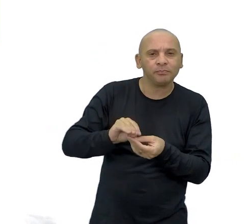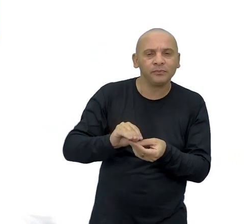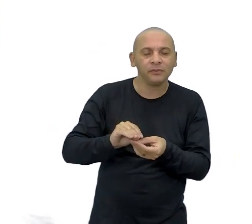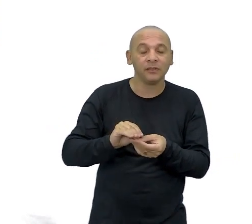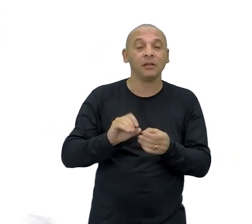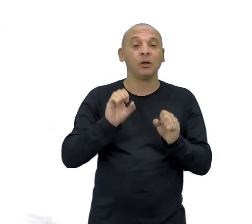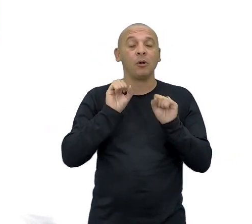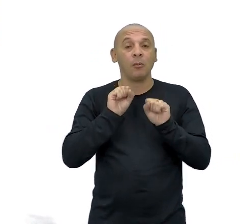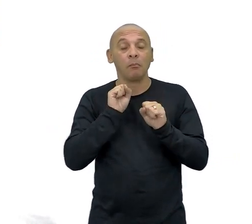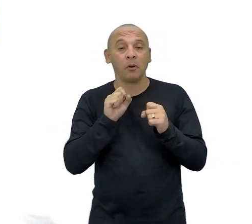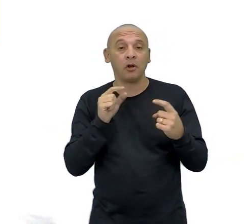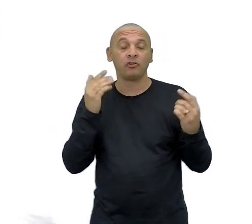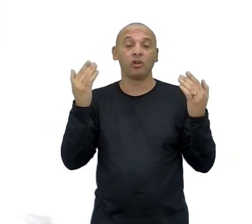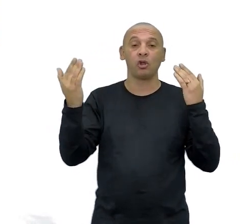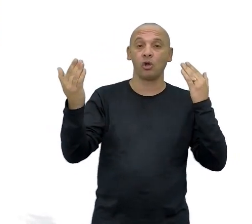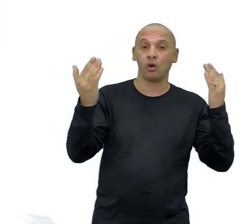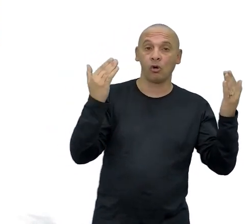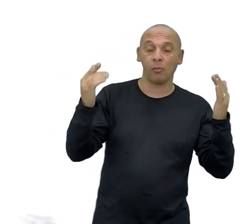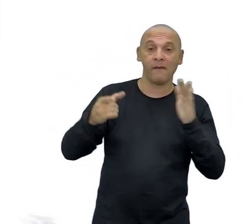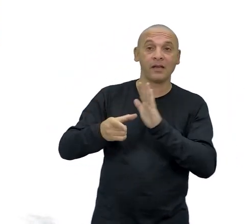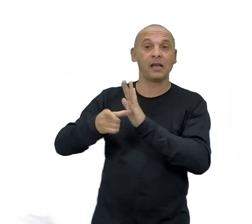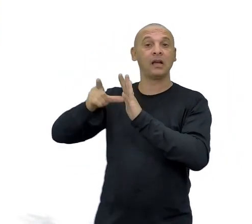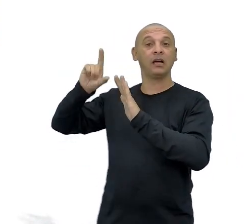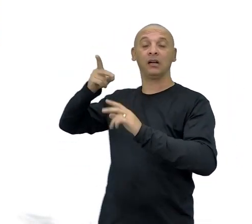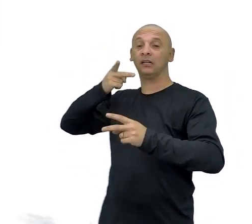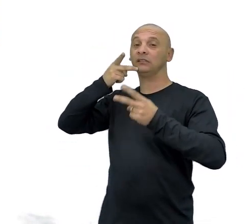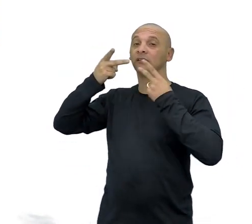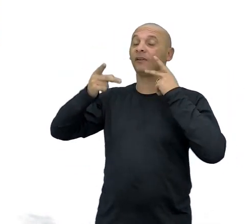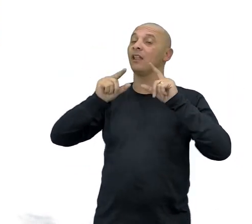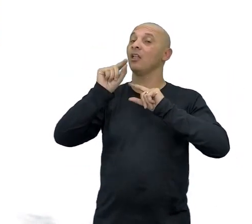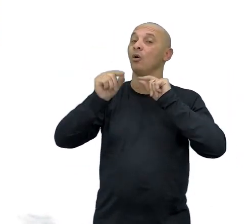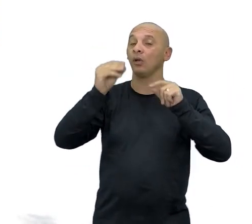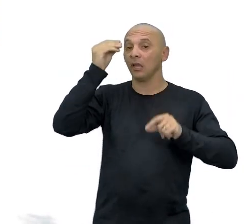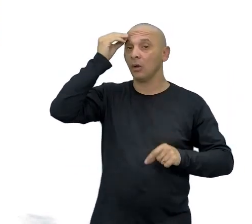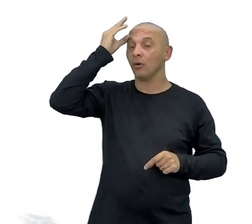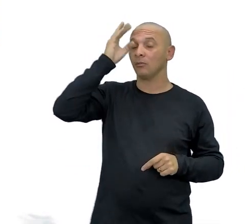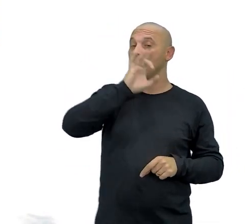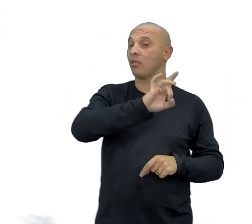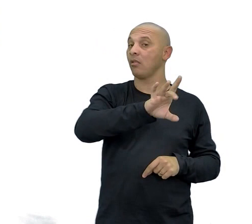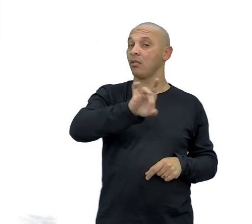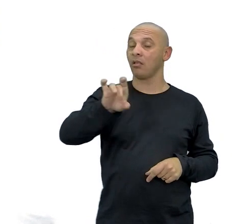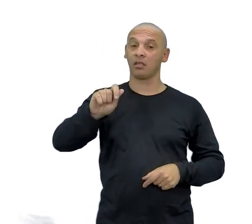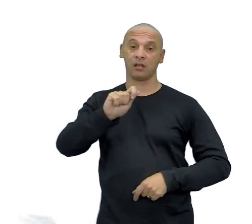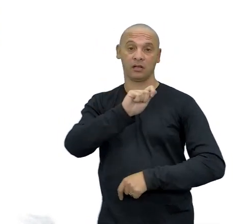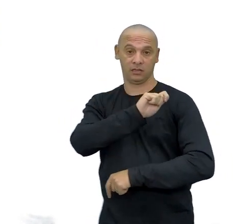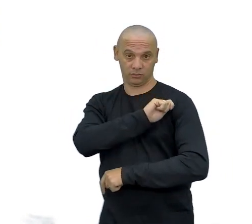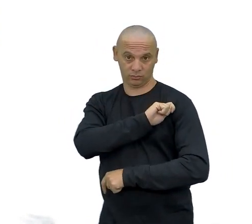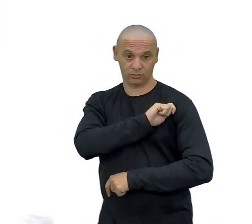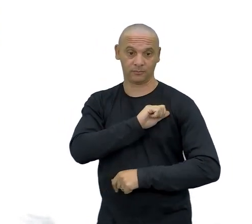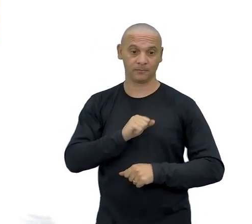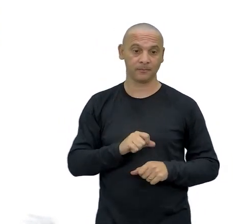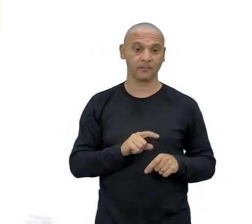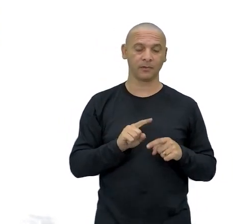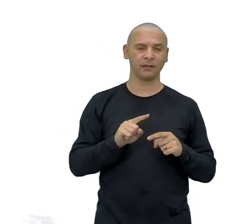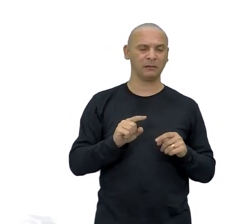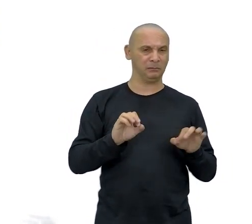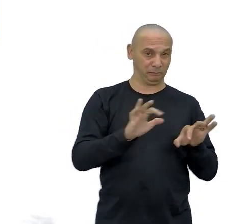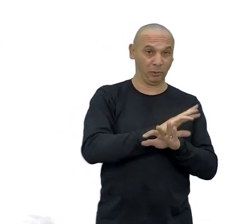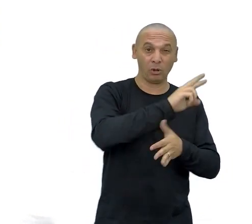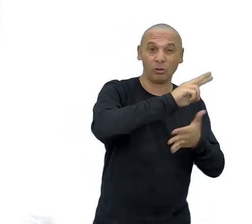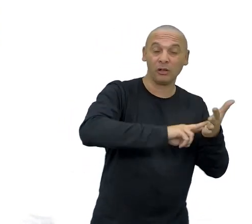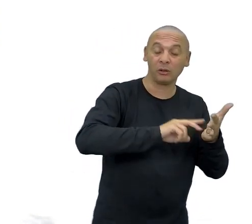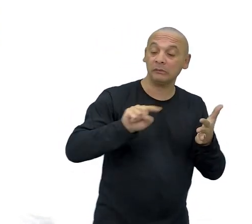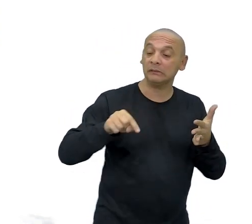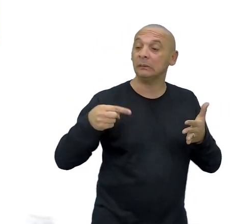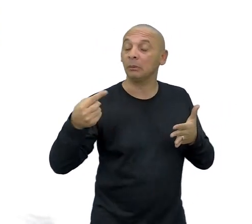uma conexão com o que já foi dito, do conhecimento prévio, das previsões, das hipóteses. E o depois